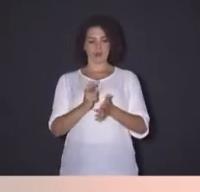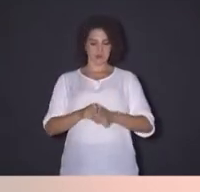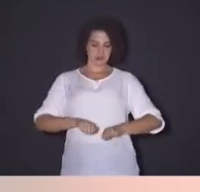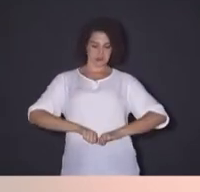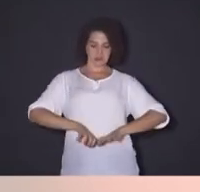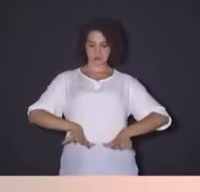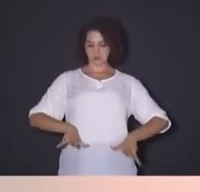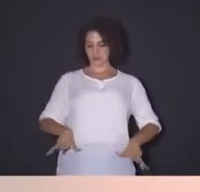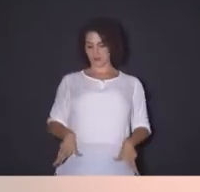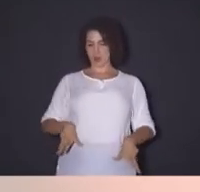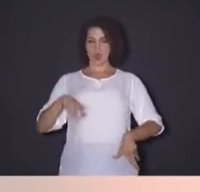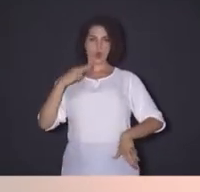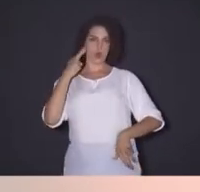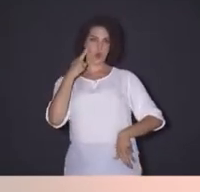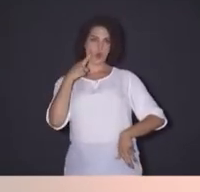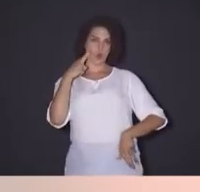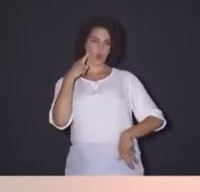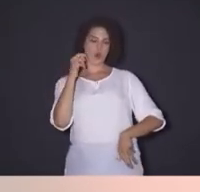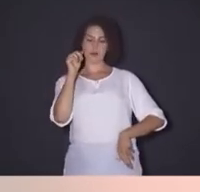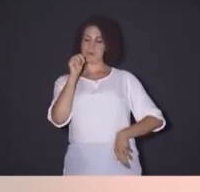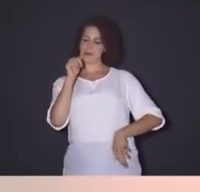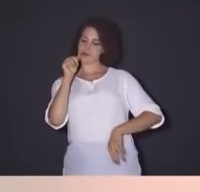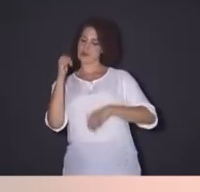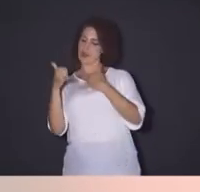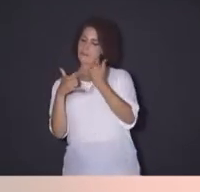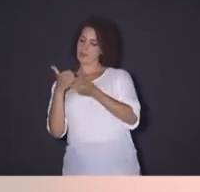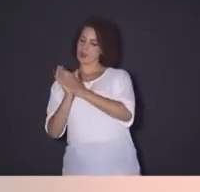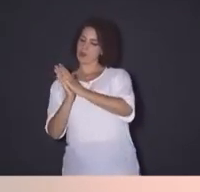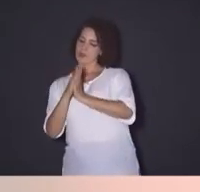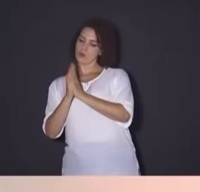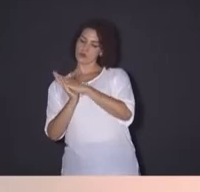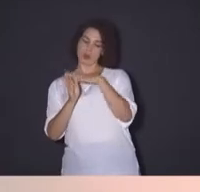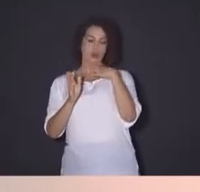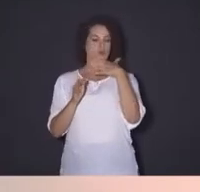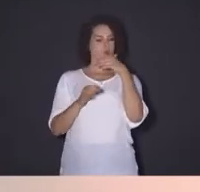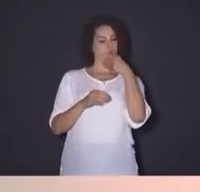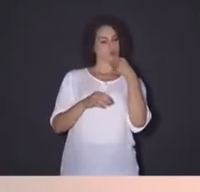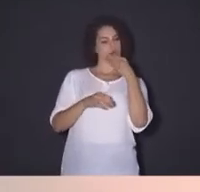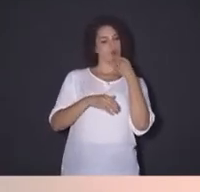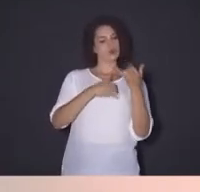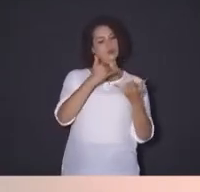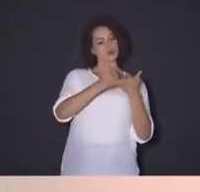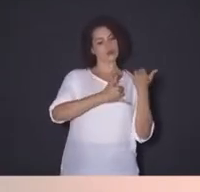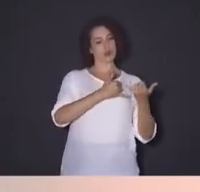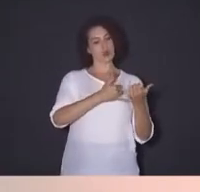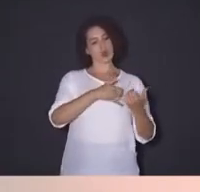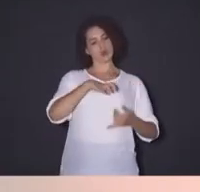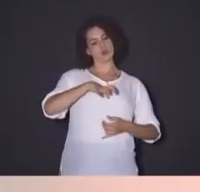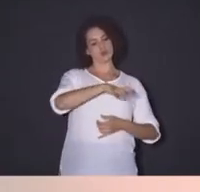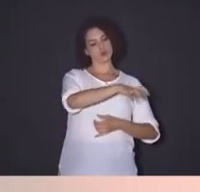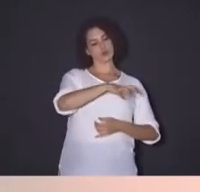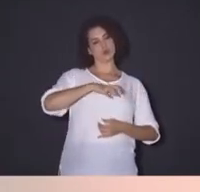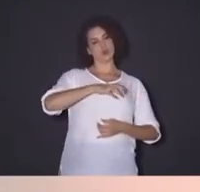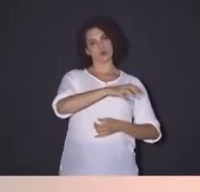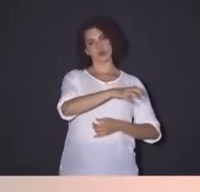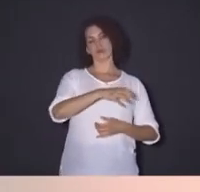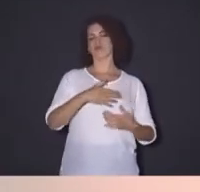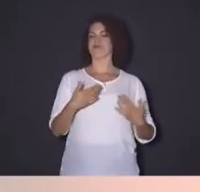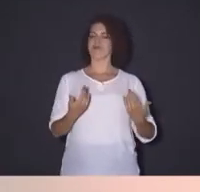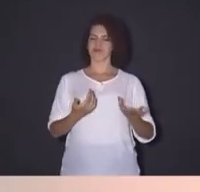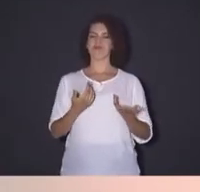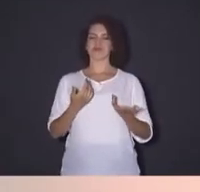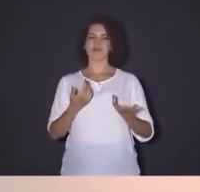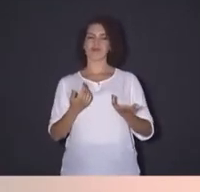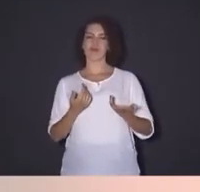de rosa, menina brinca com boneca, menino brinca com boneco. Então... a questão é